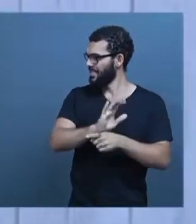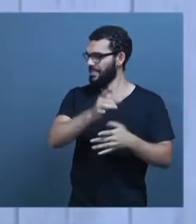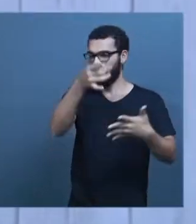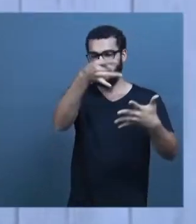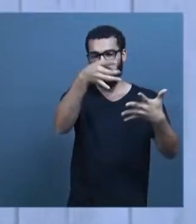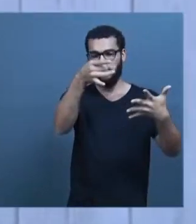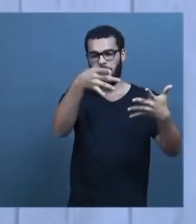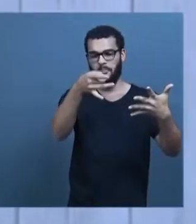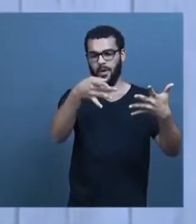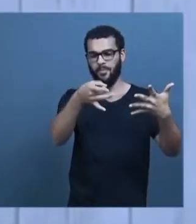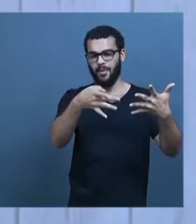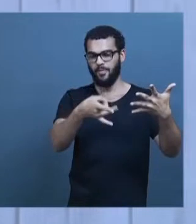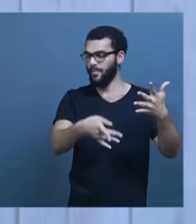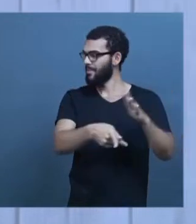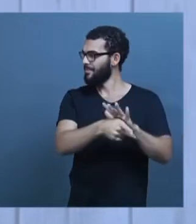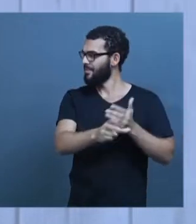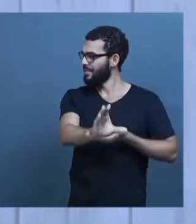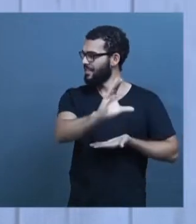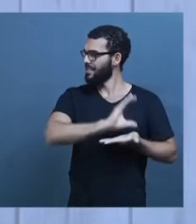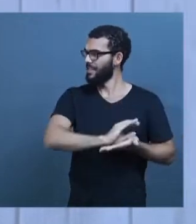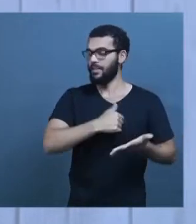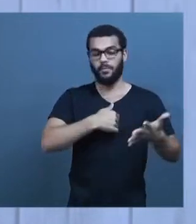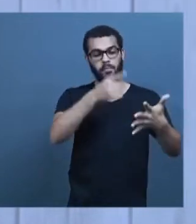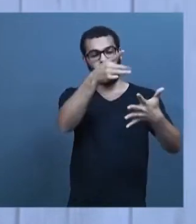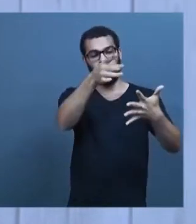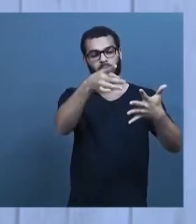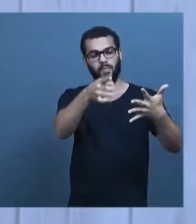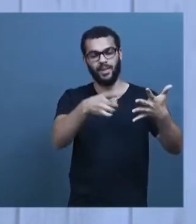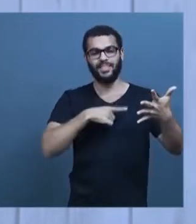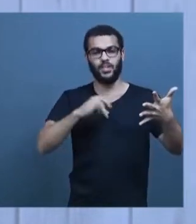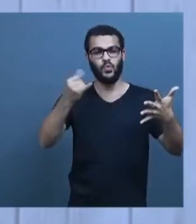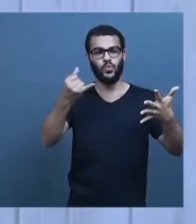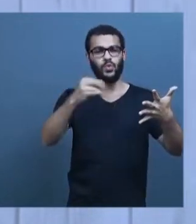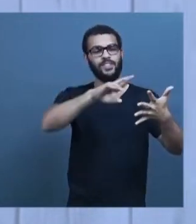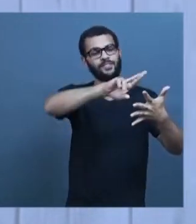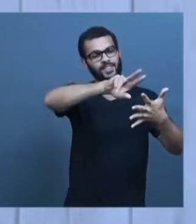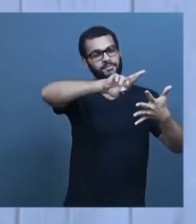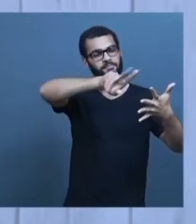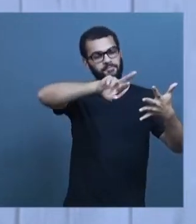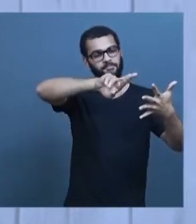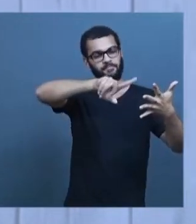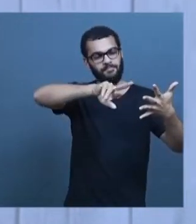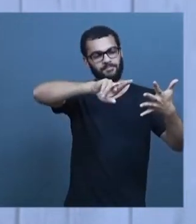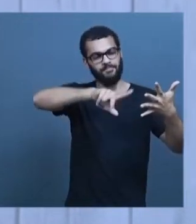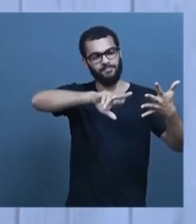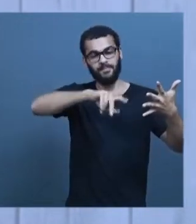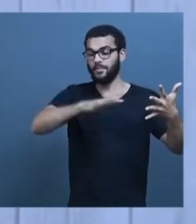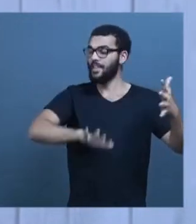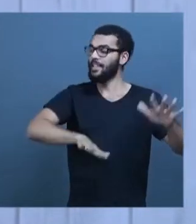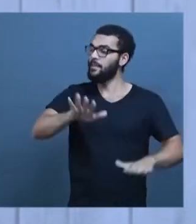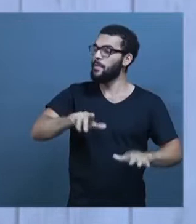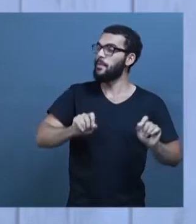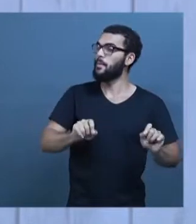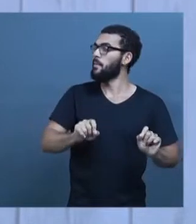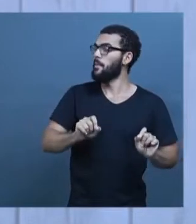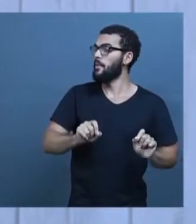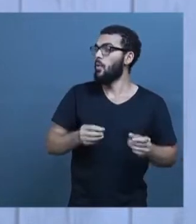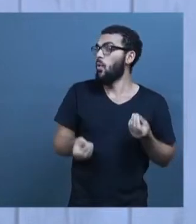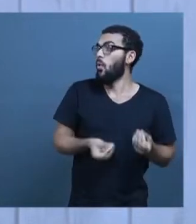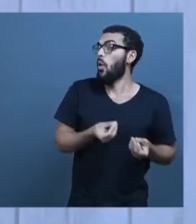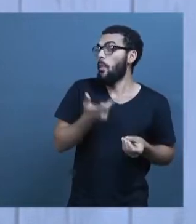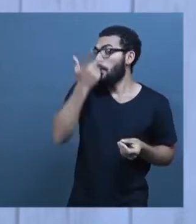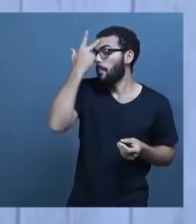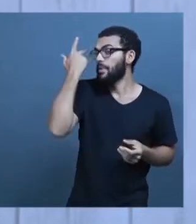linhas de crédito, elas têm taxas de juros diferenciadas. Então, as taxas de juros, elas dependem muito da garantia, do que a empresa